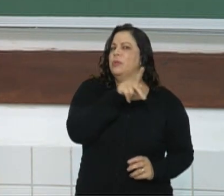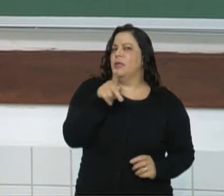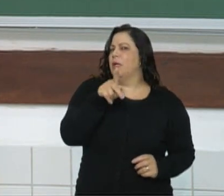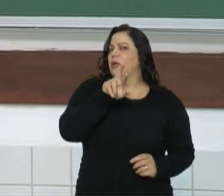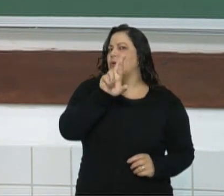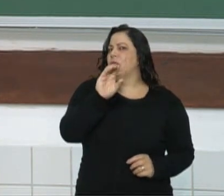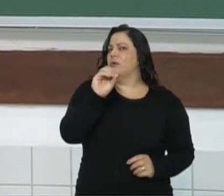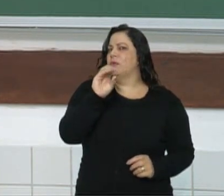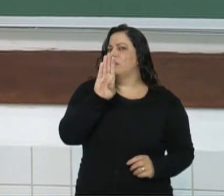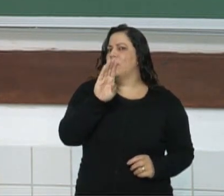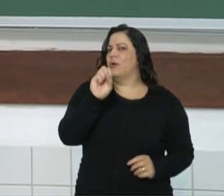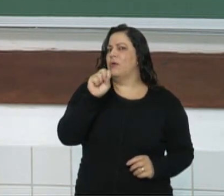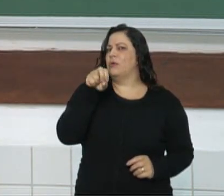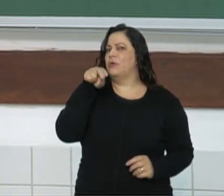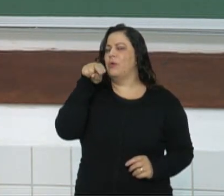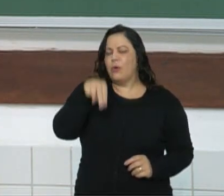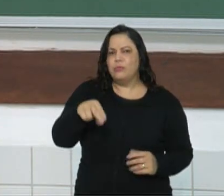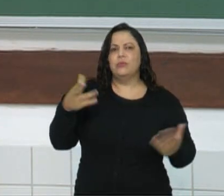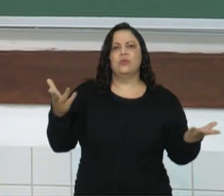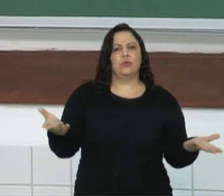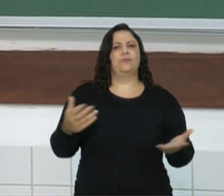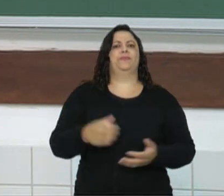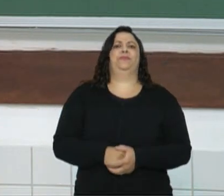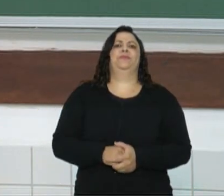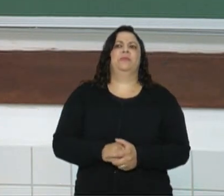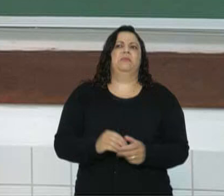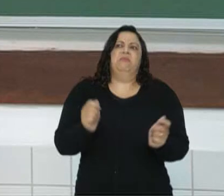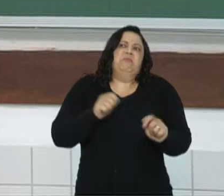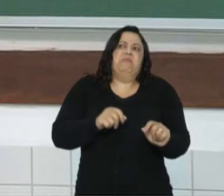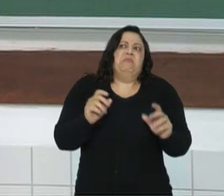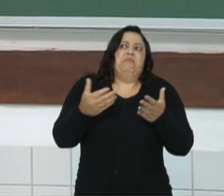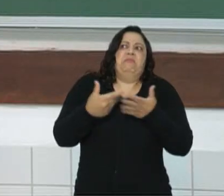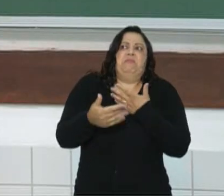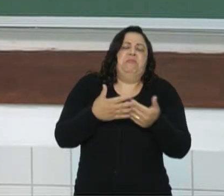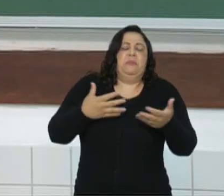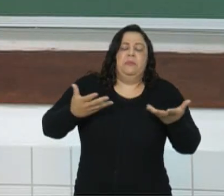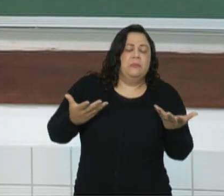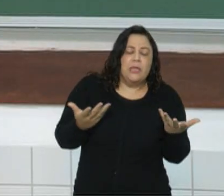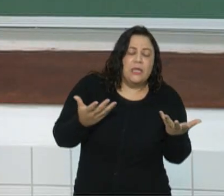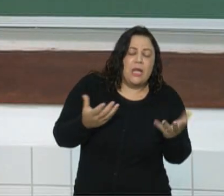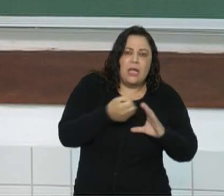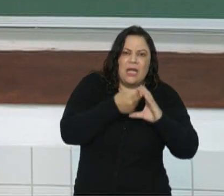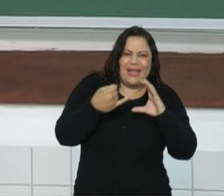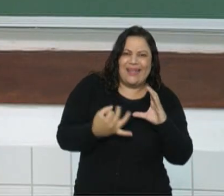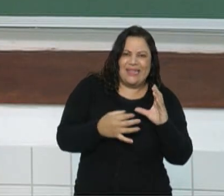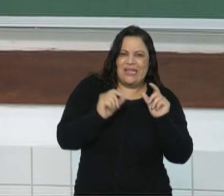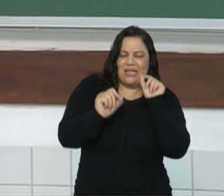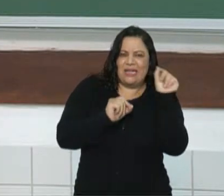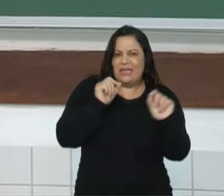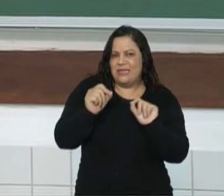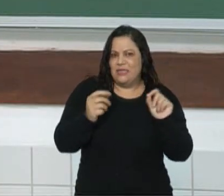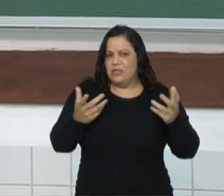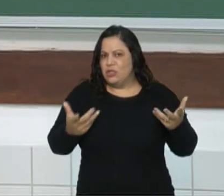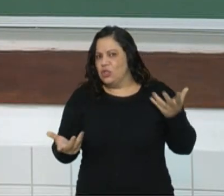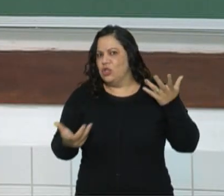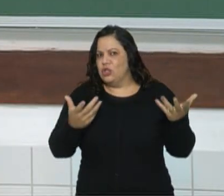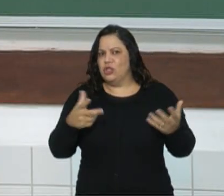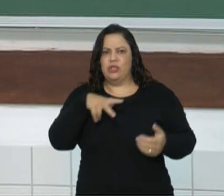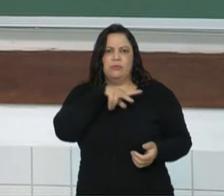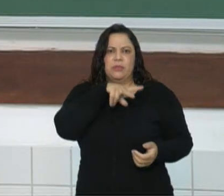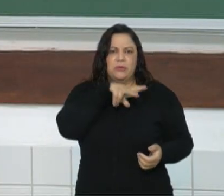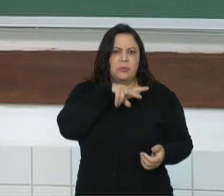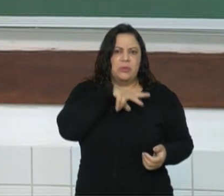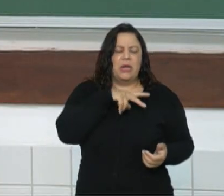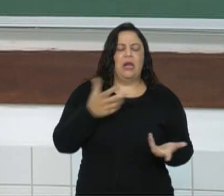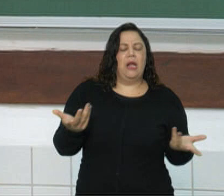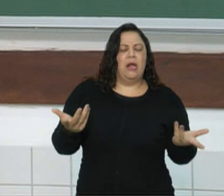Eu poderia dizer o meu nome inteiro, Robson Rodrigues Mendonça, e mesmo assim não caracteriza, por exemplo, as minhas particularidades,